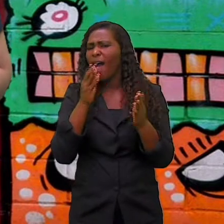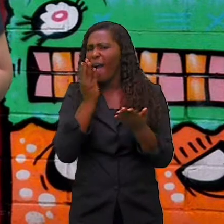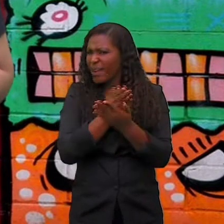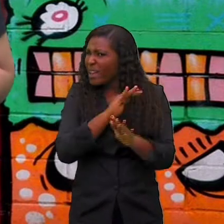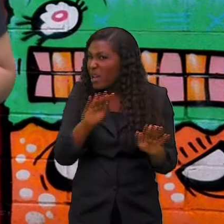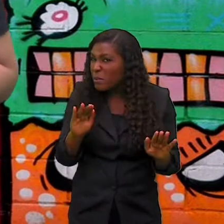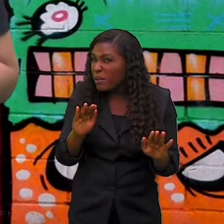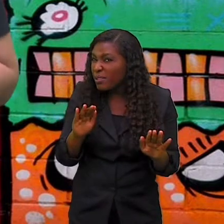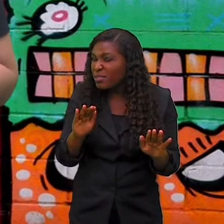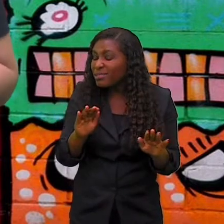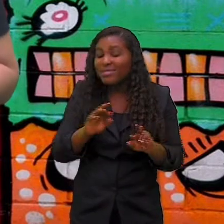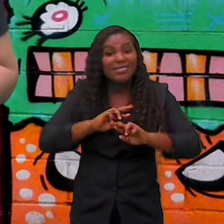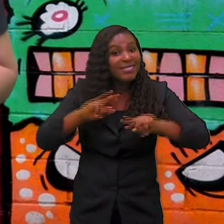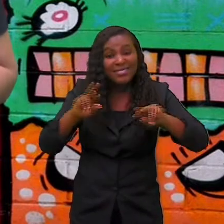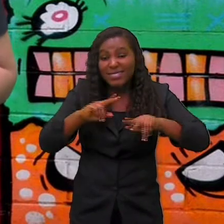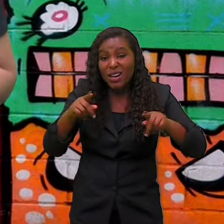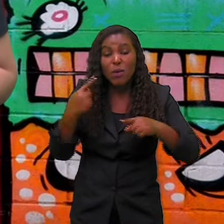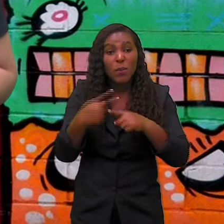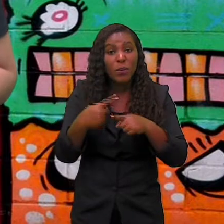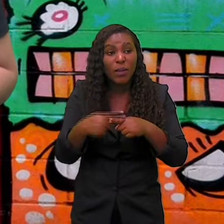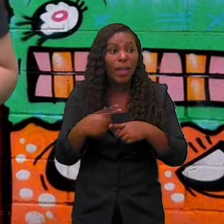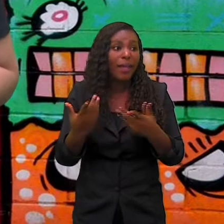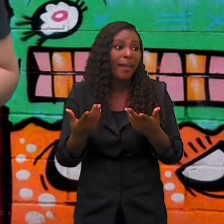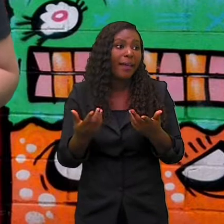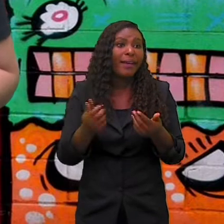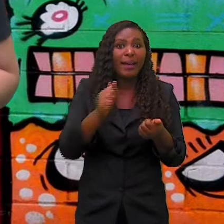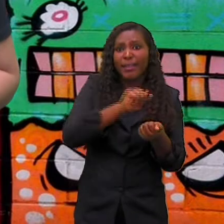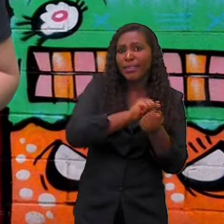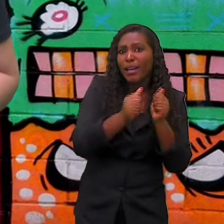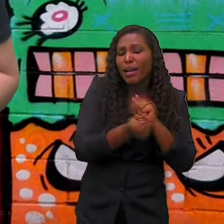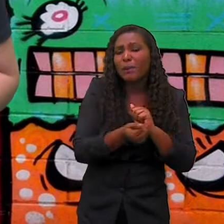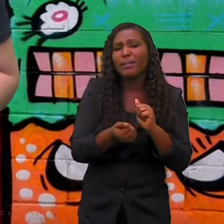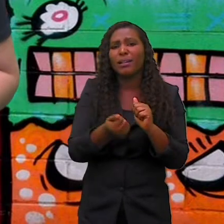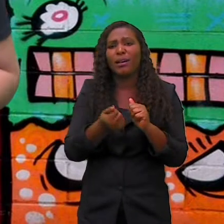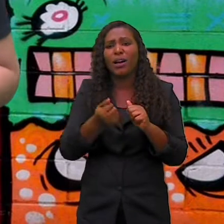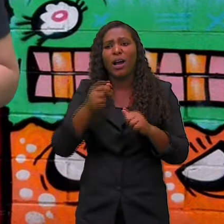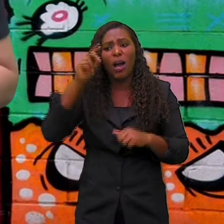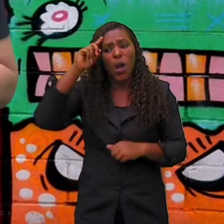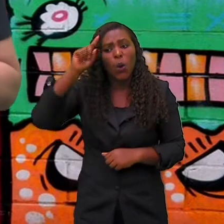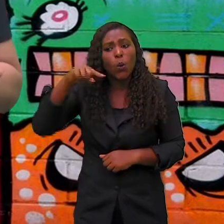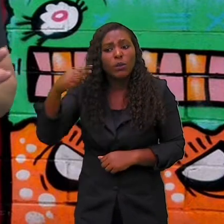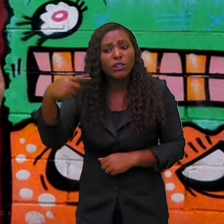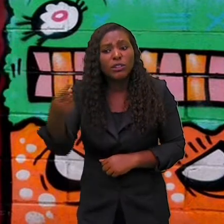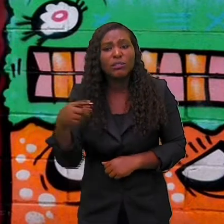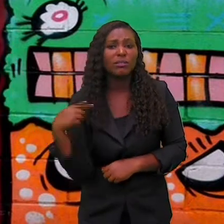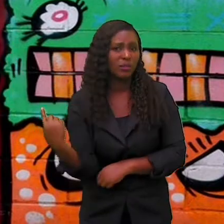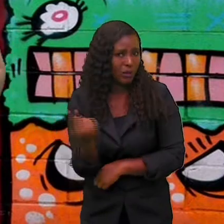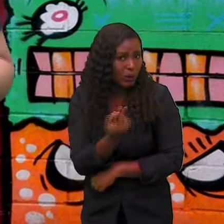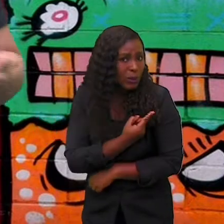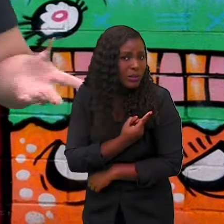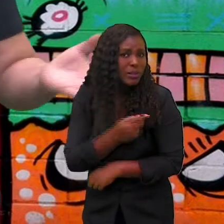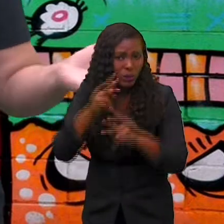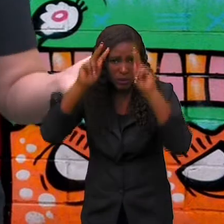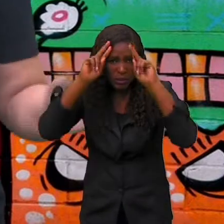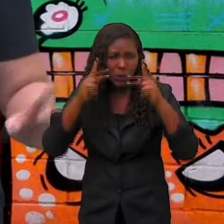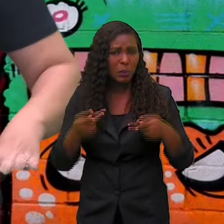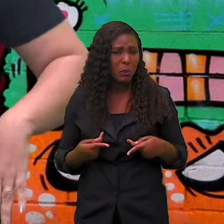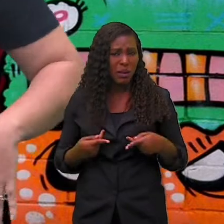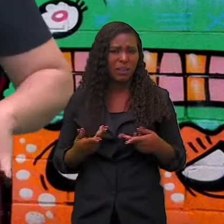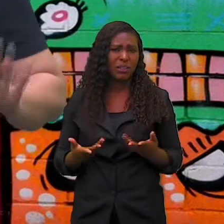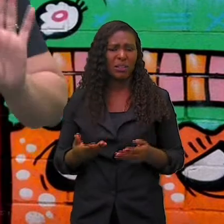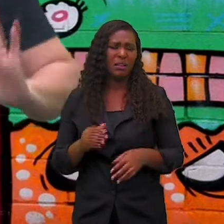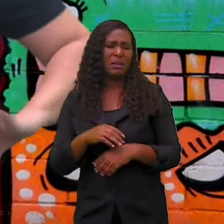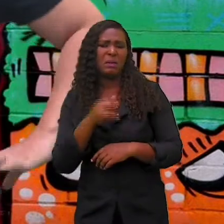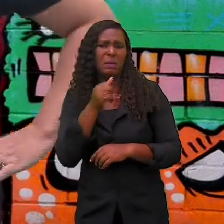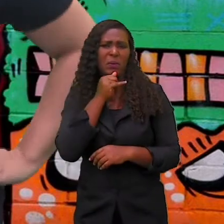dia a dia. Porque sempre estão surgindo novos gêneros. Aí vocês vão ficar perguntando aí, que gênero novo é esse,